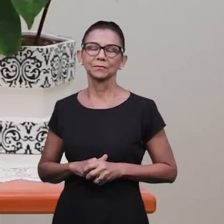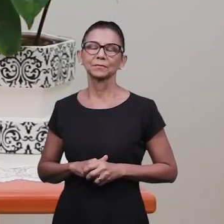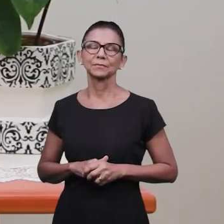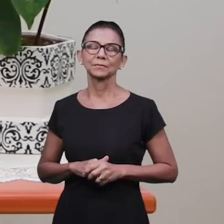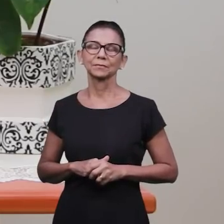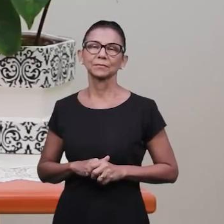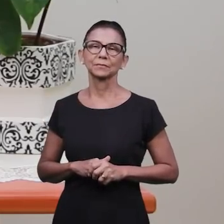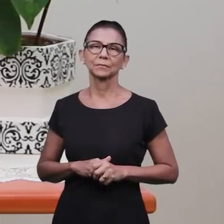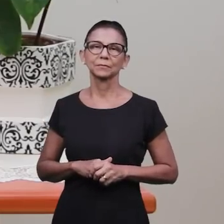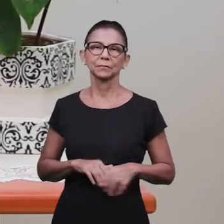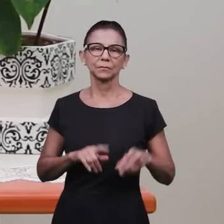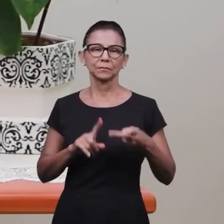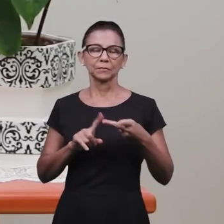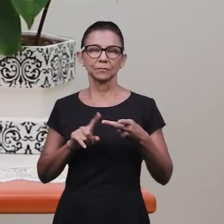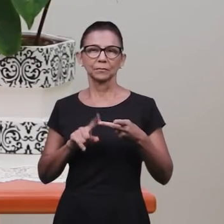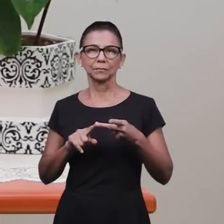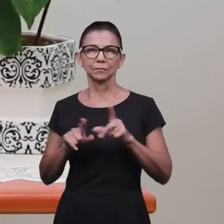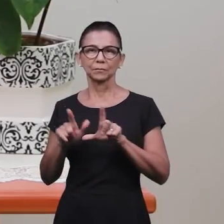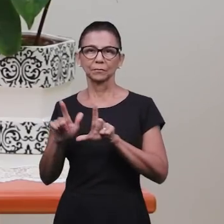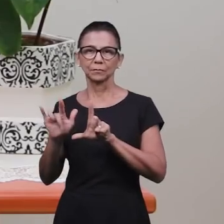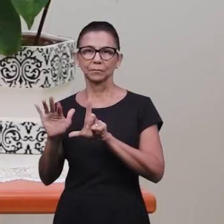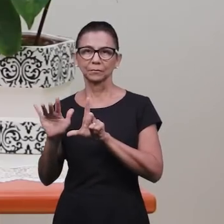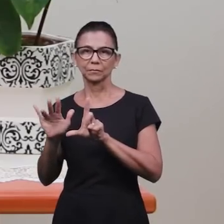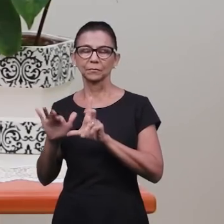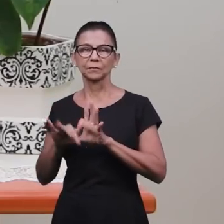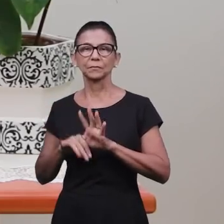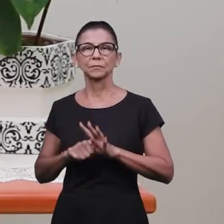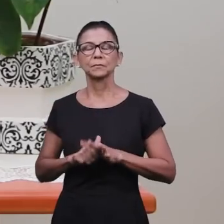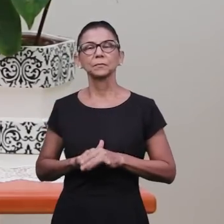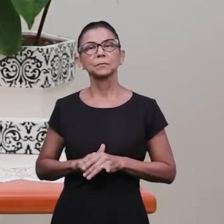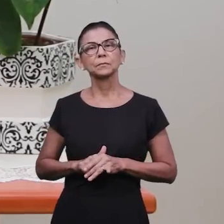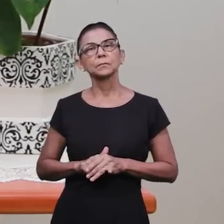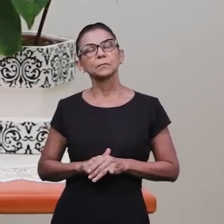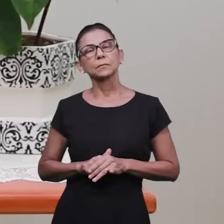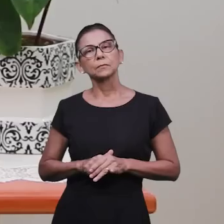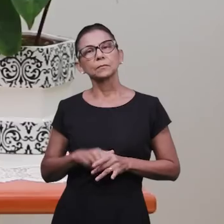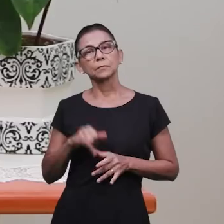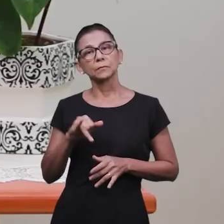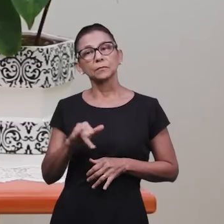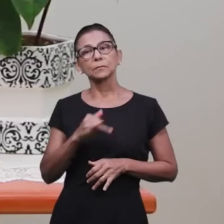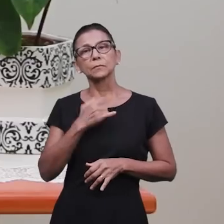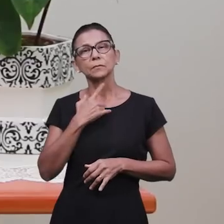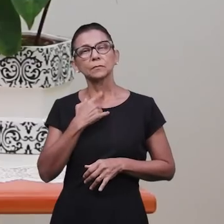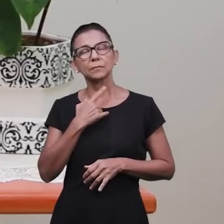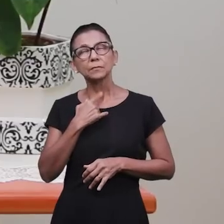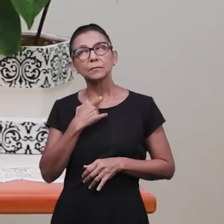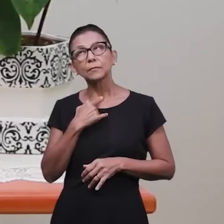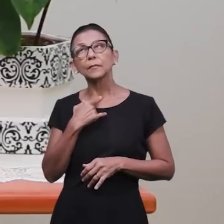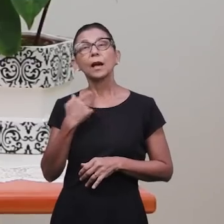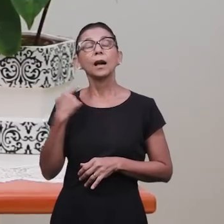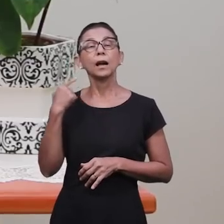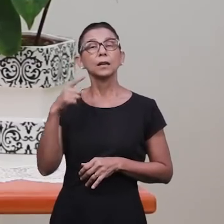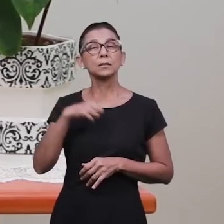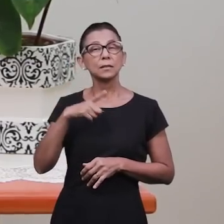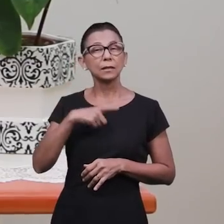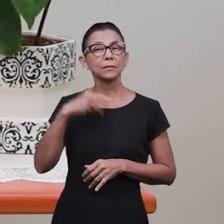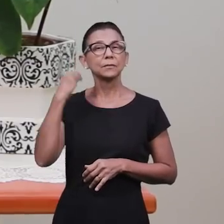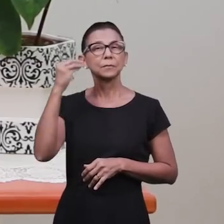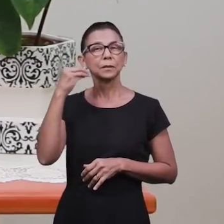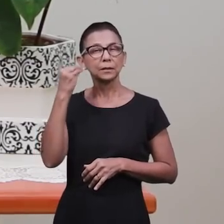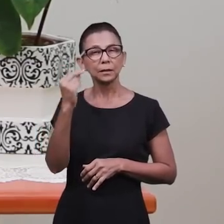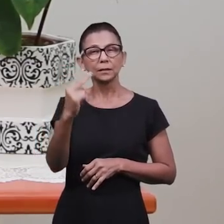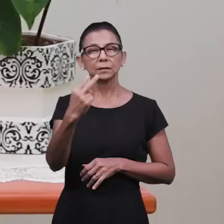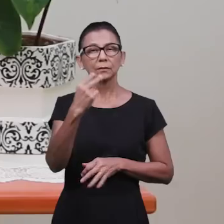serão atendidos. O segundo QR Code é se você desejar contar a sua experiência